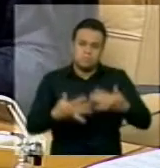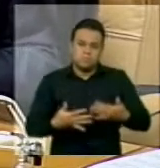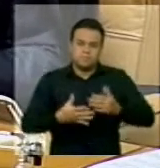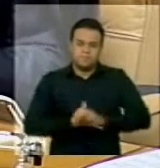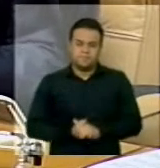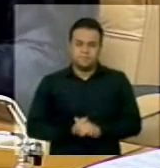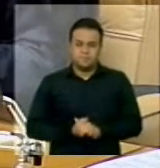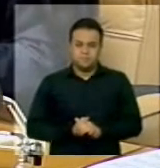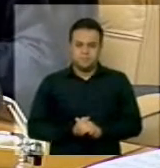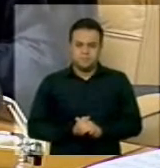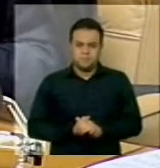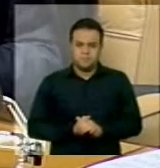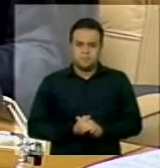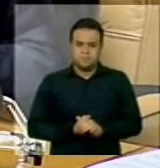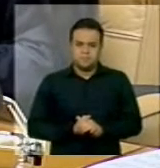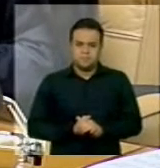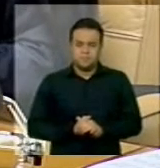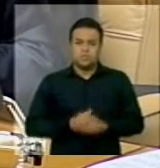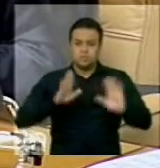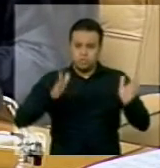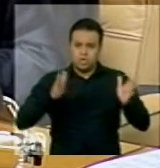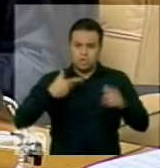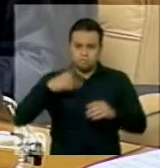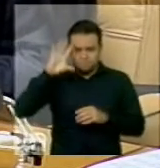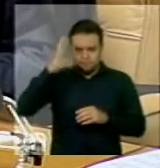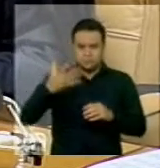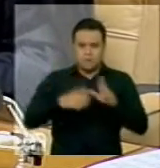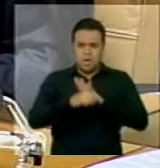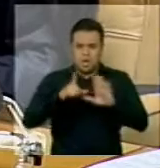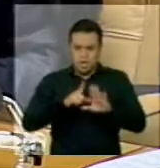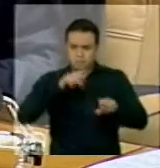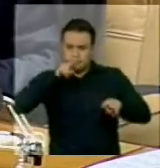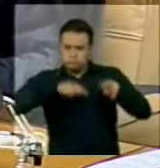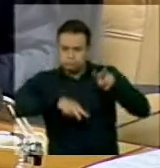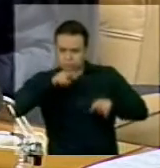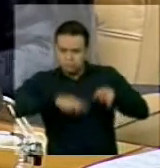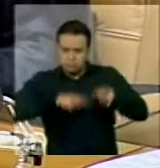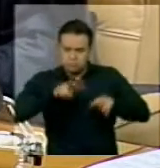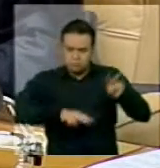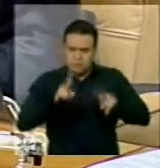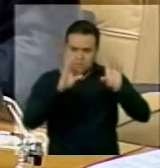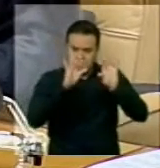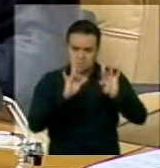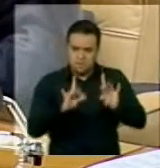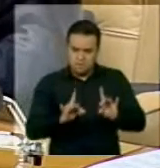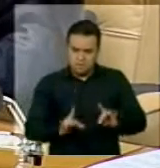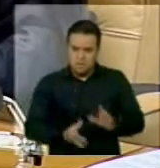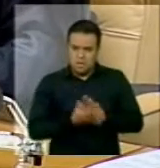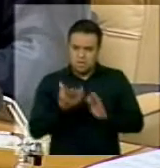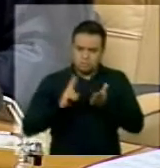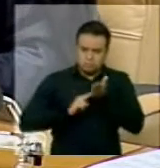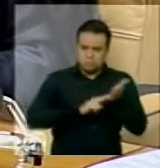este feito, que já houvera sido examinado, fiz chegar aos gabinetes